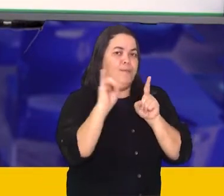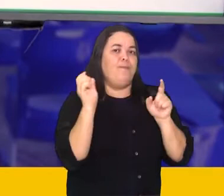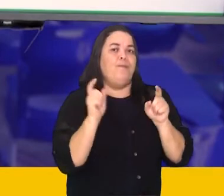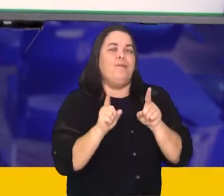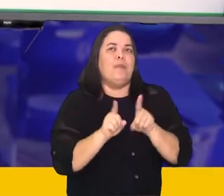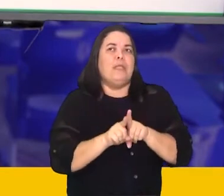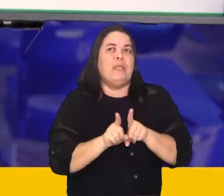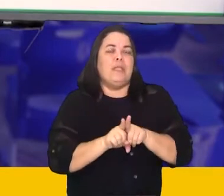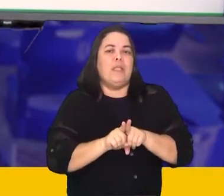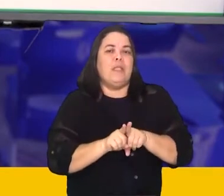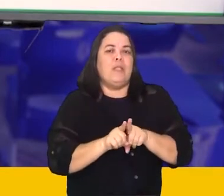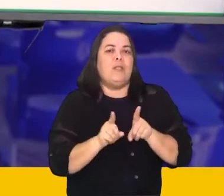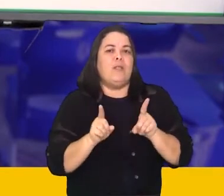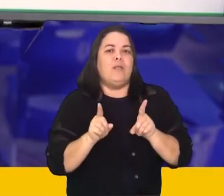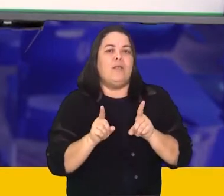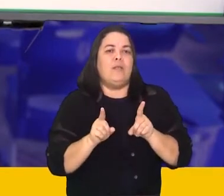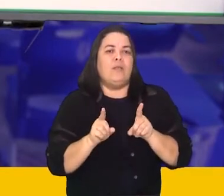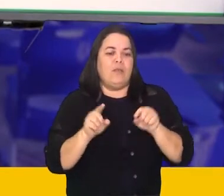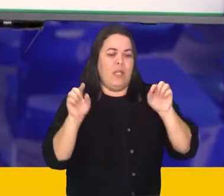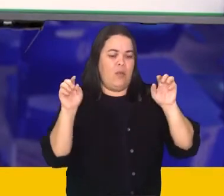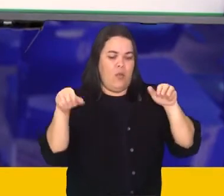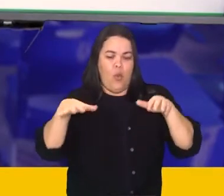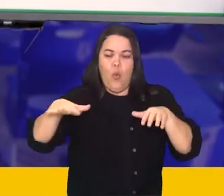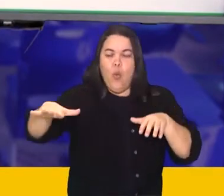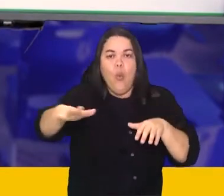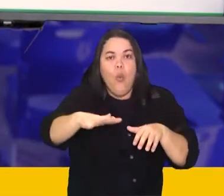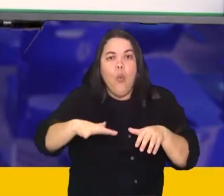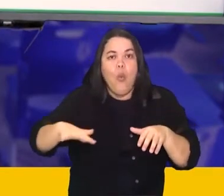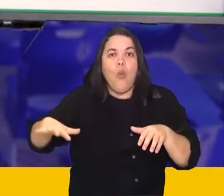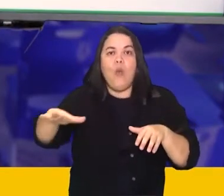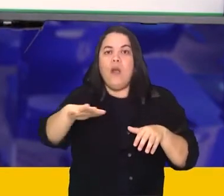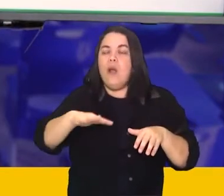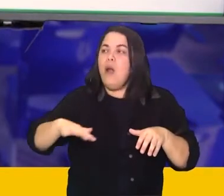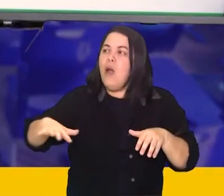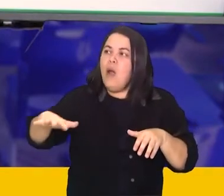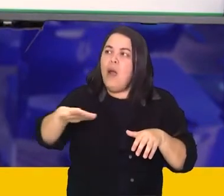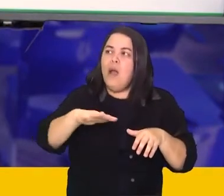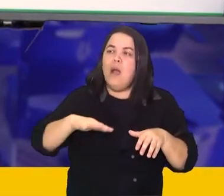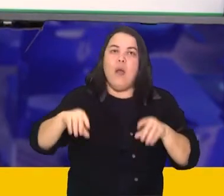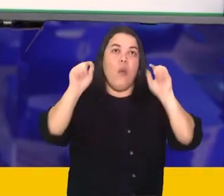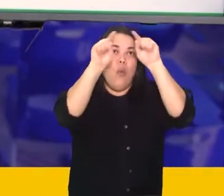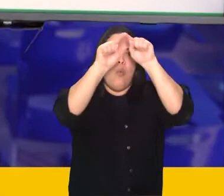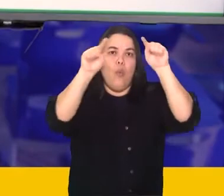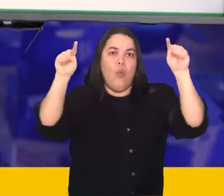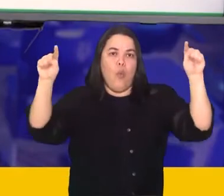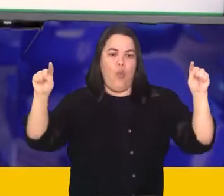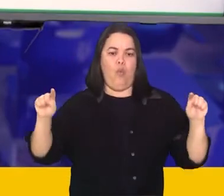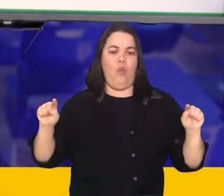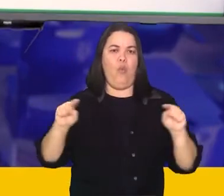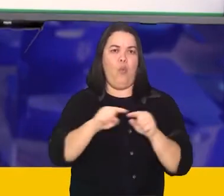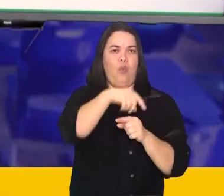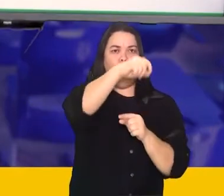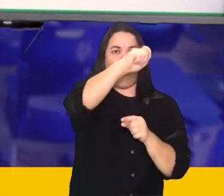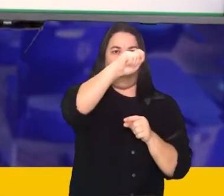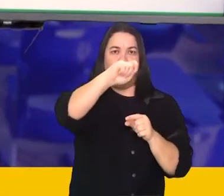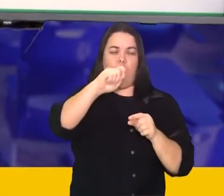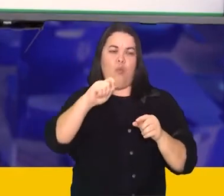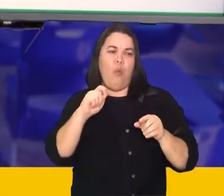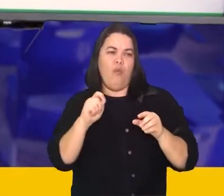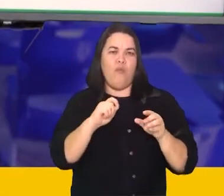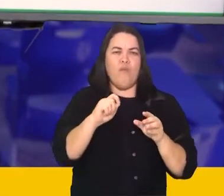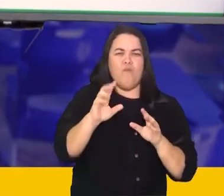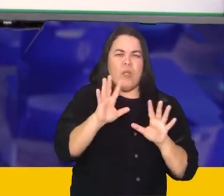temos personagens, nós temos o cenário, nós temos o texto dentro de quadro, né? Nós temos a ideia de movimento, tudo isso faz